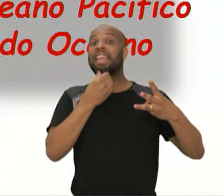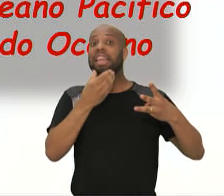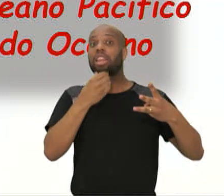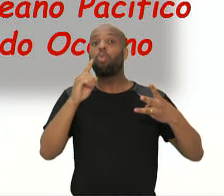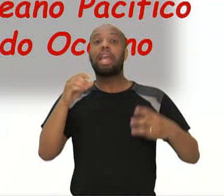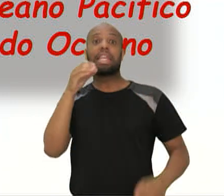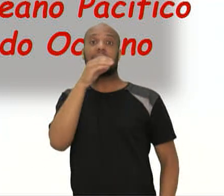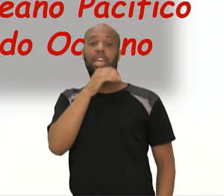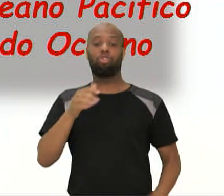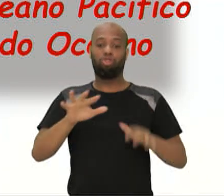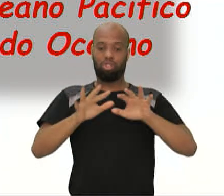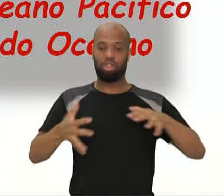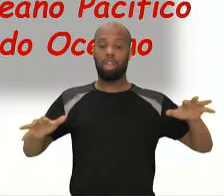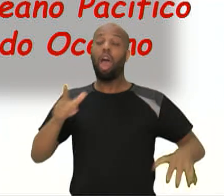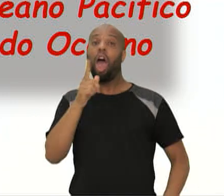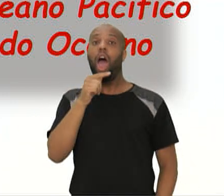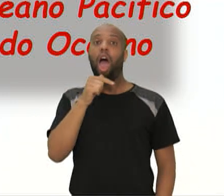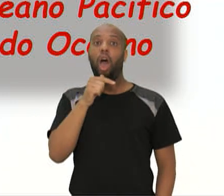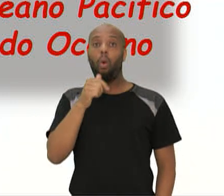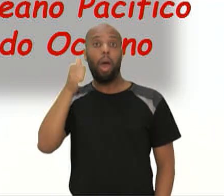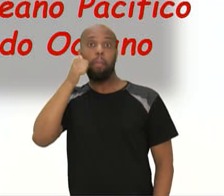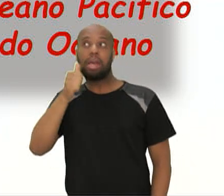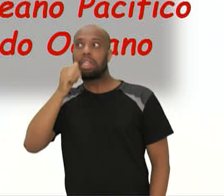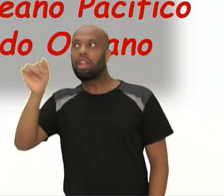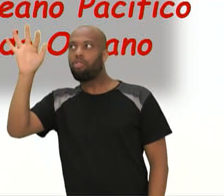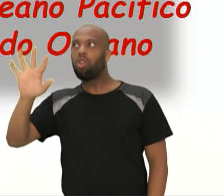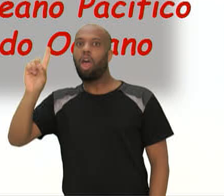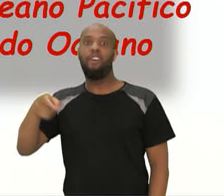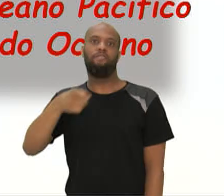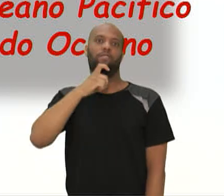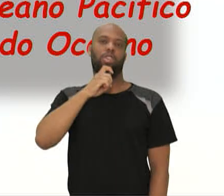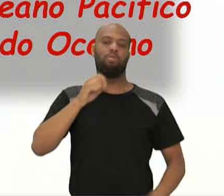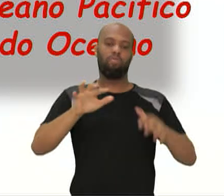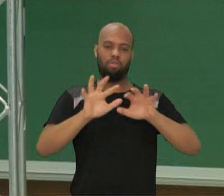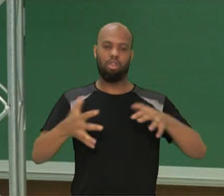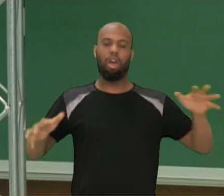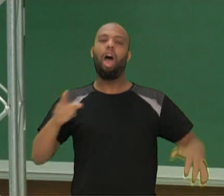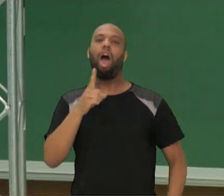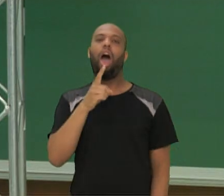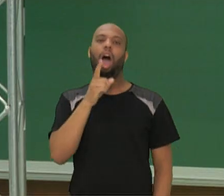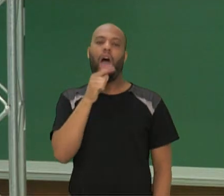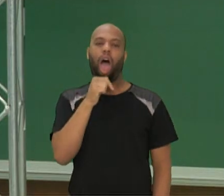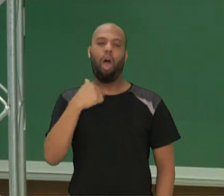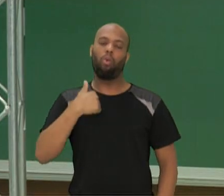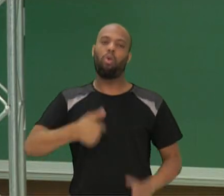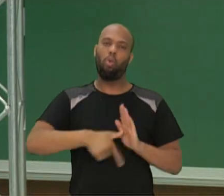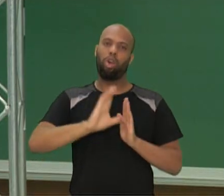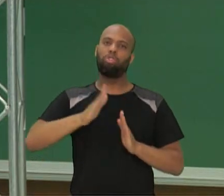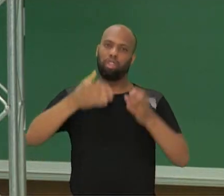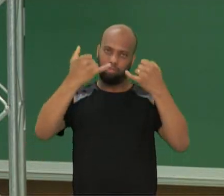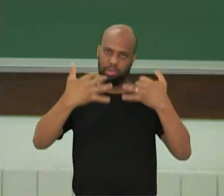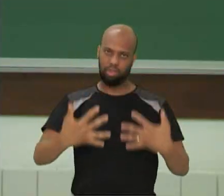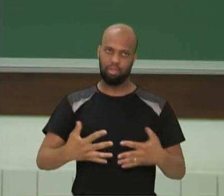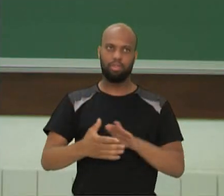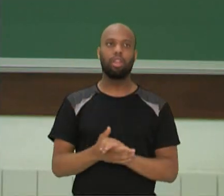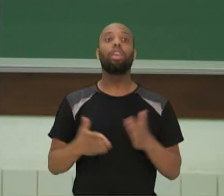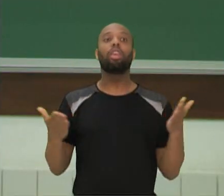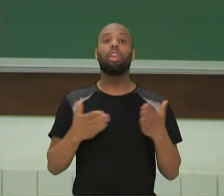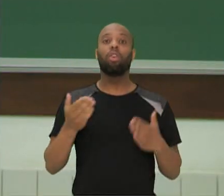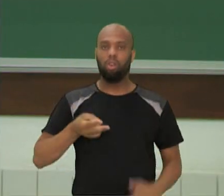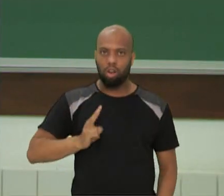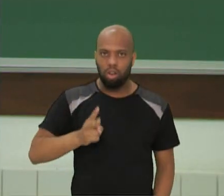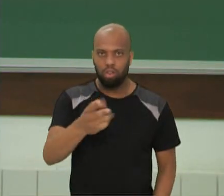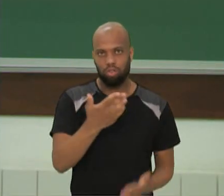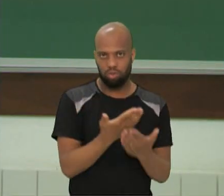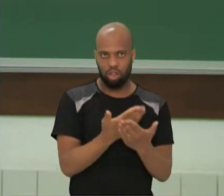e Laninha é o resfriamento das águas do Oceano Pacífico, conforme já falamos aqui anteriormente. E agora, seguindo aqui com a